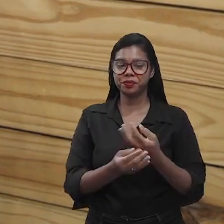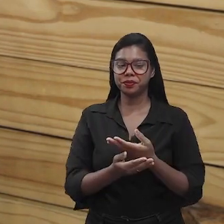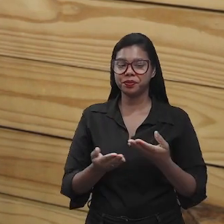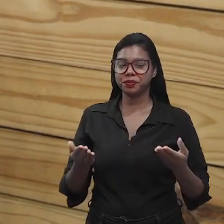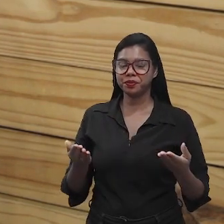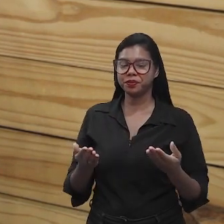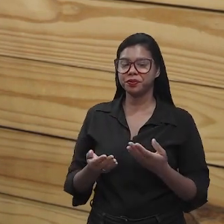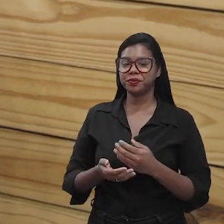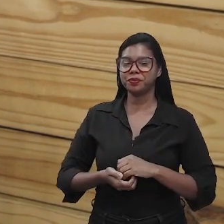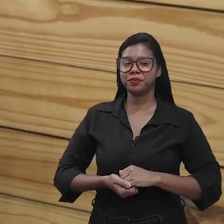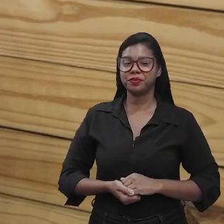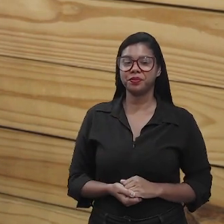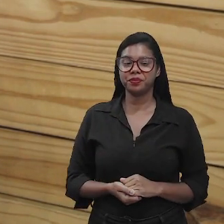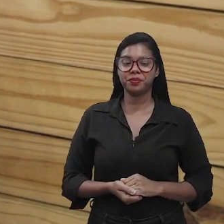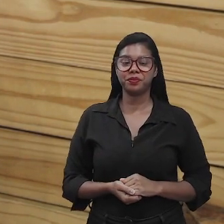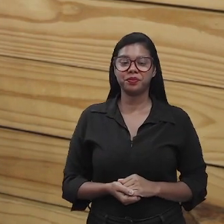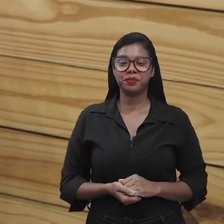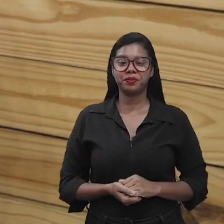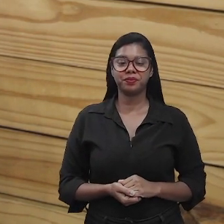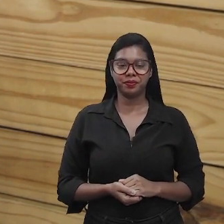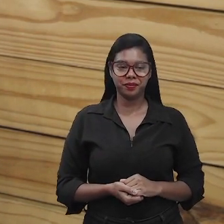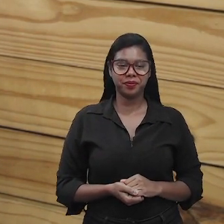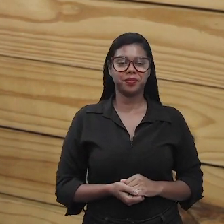que aprender, de alguma forma,